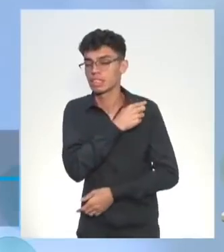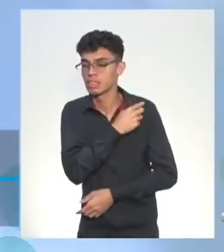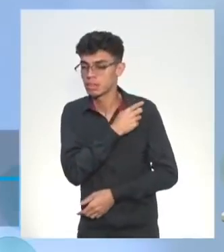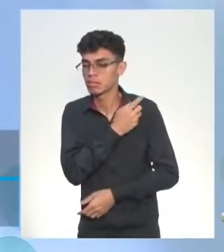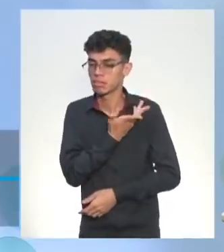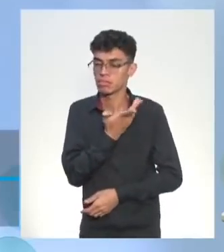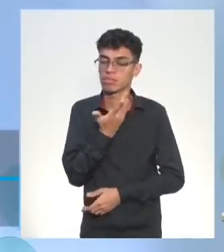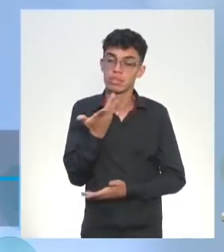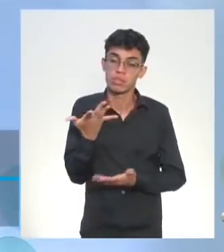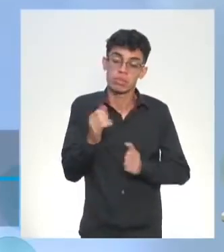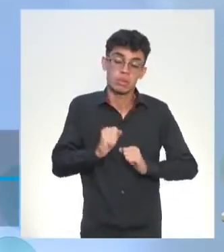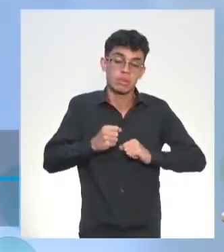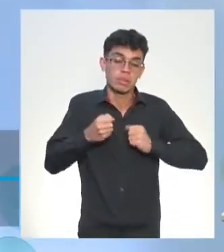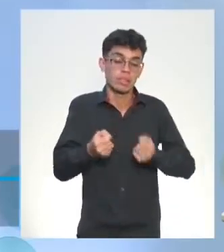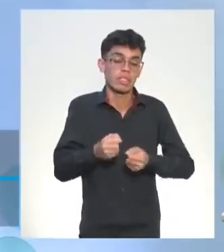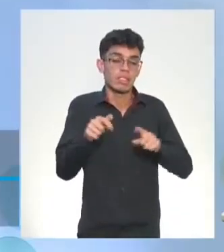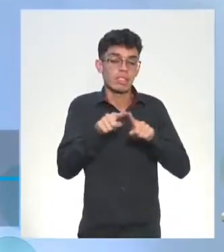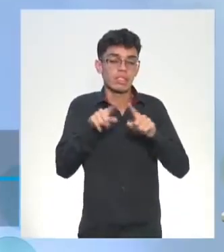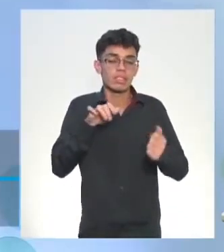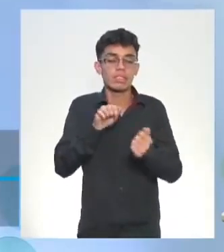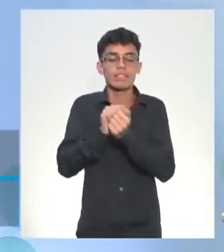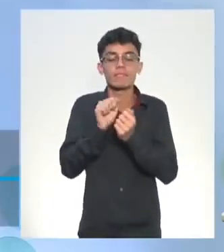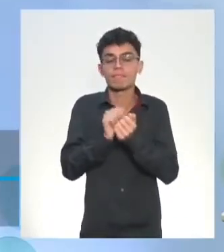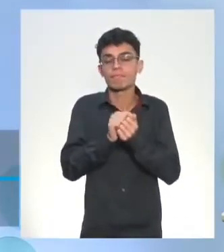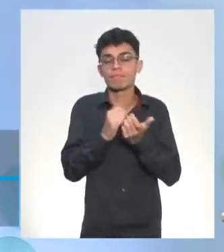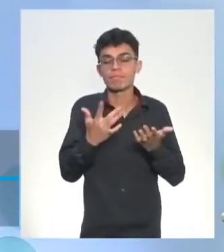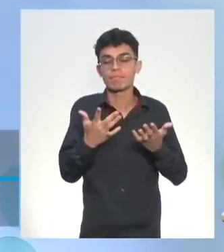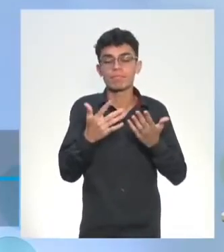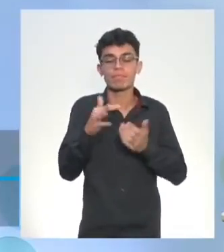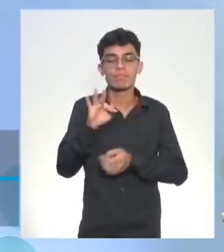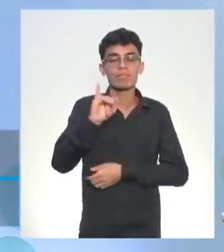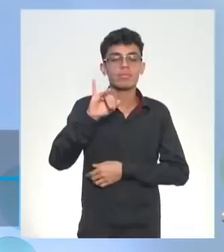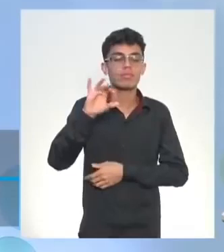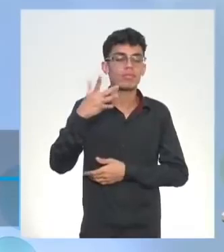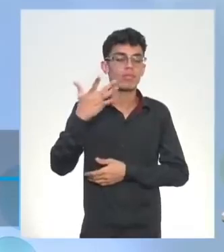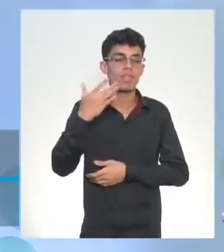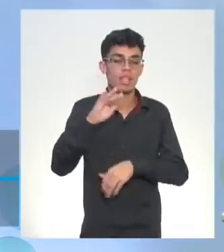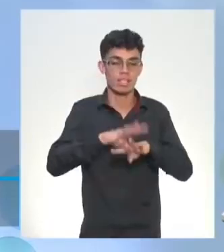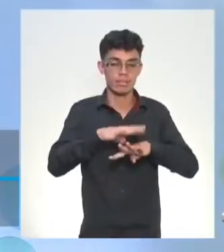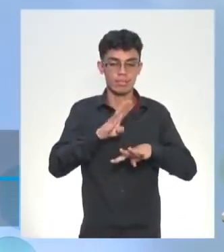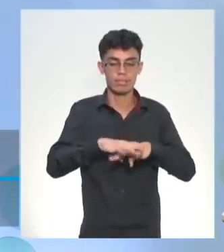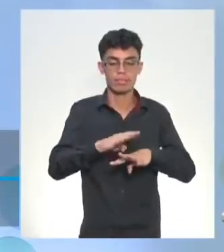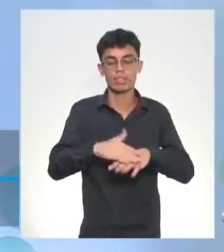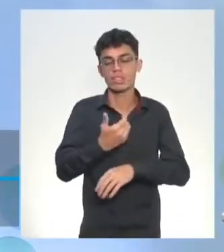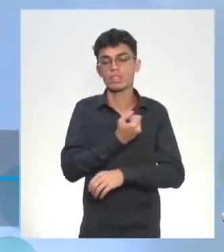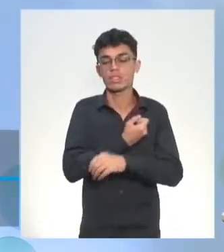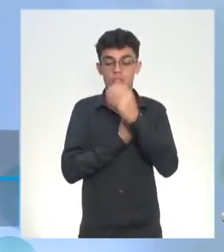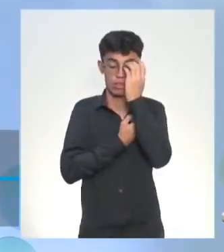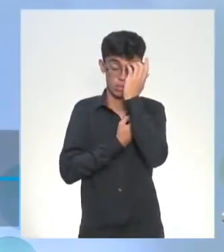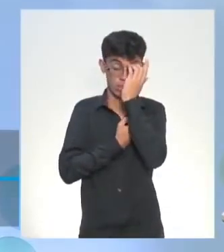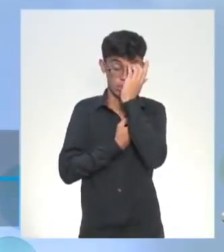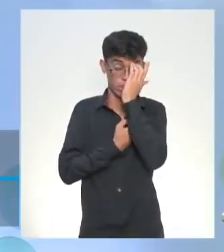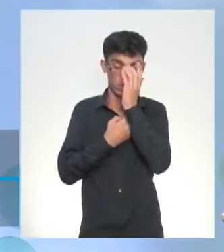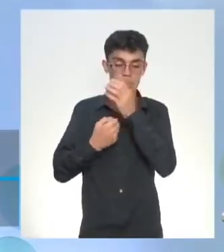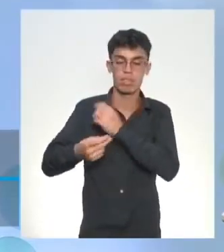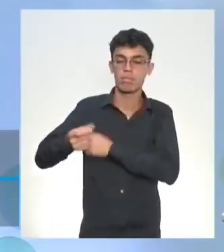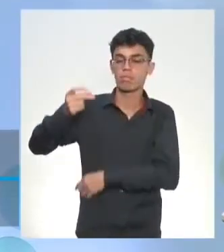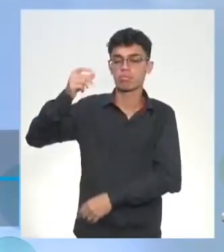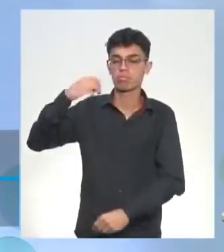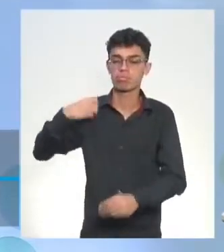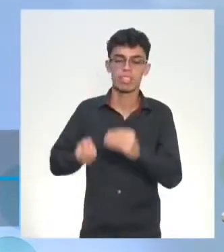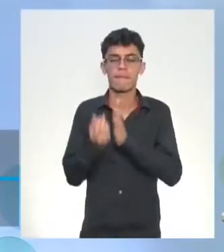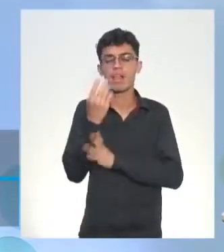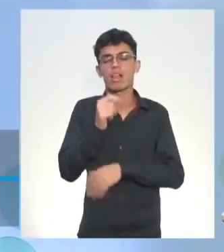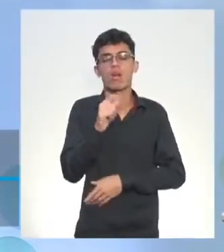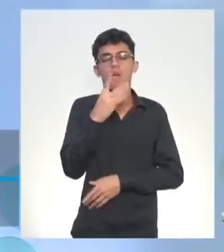Então, eu vou tentar criar com vocês um fio condutor. Essa parte da matemática, ela, assim como os números, ela surgiu há muitos anos, há